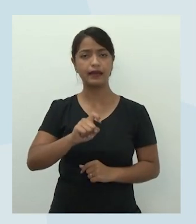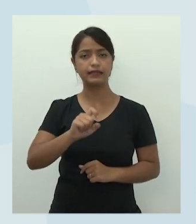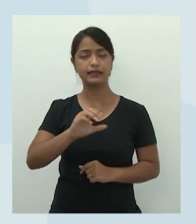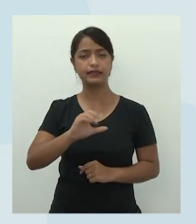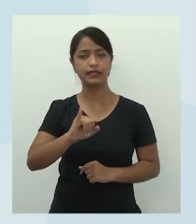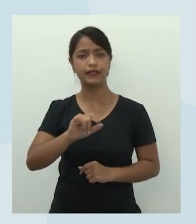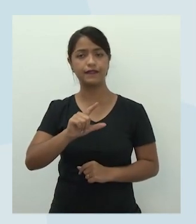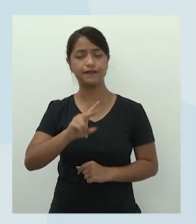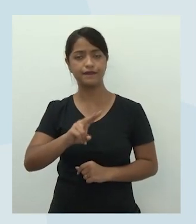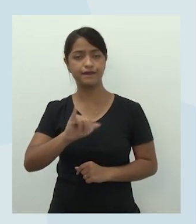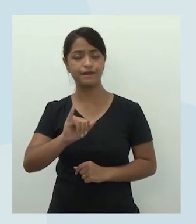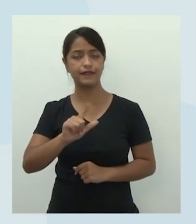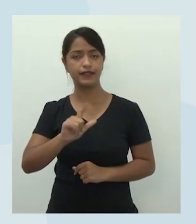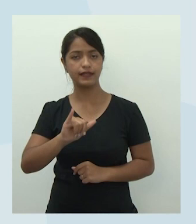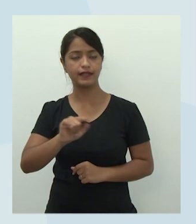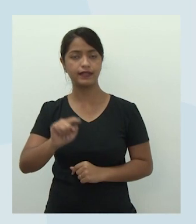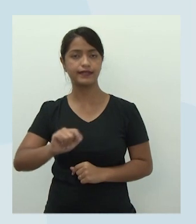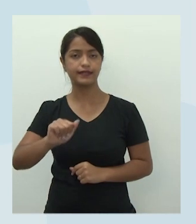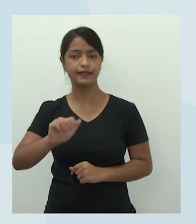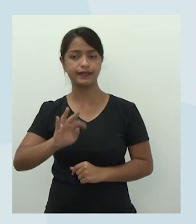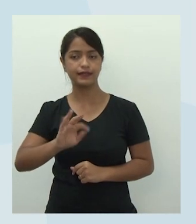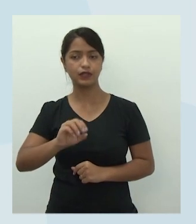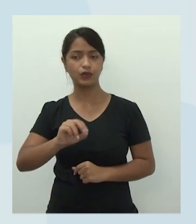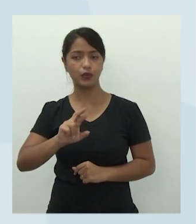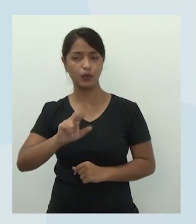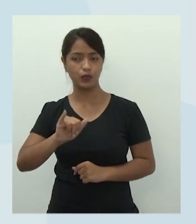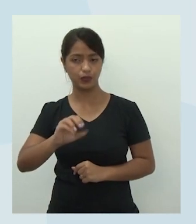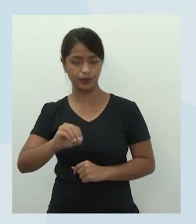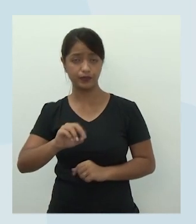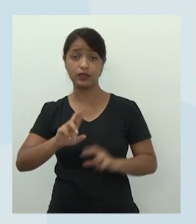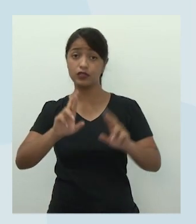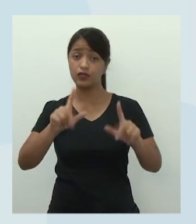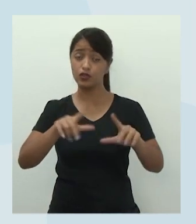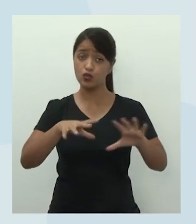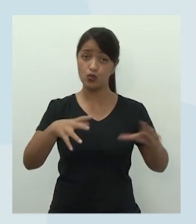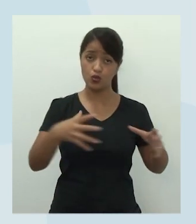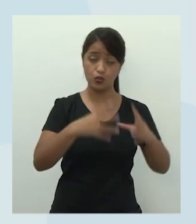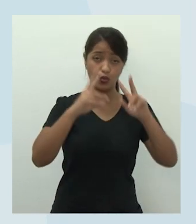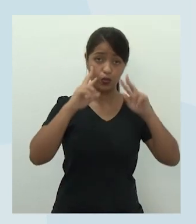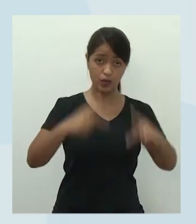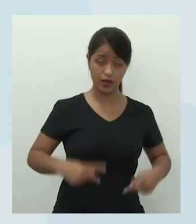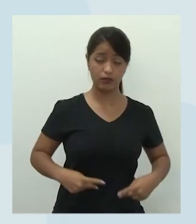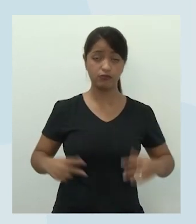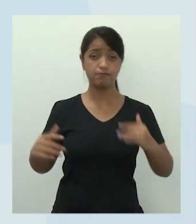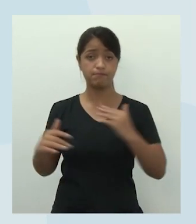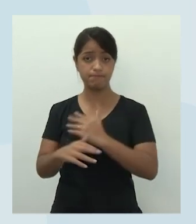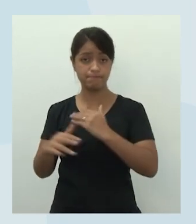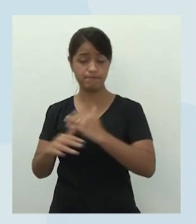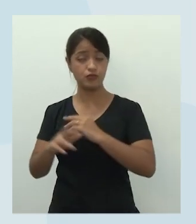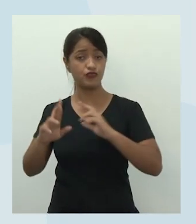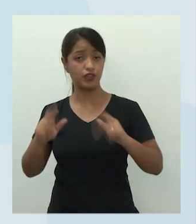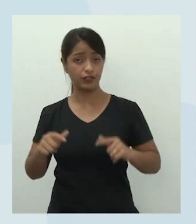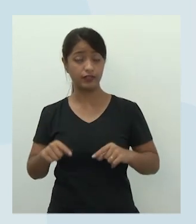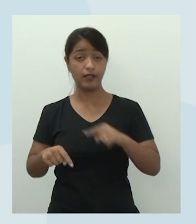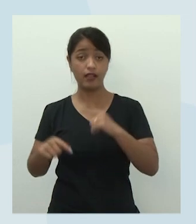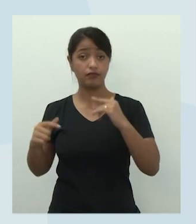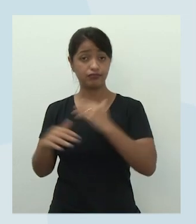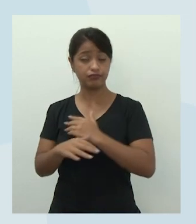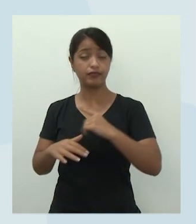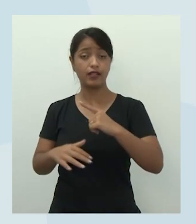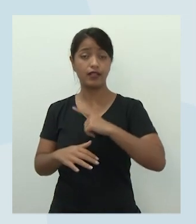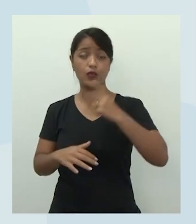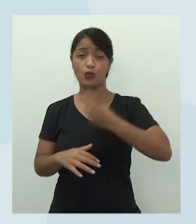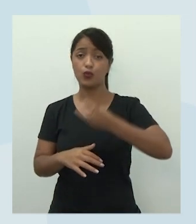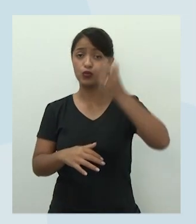entre grupo humano e civilização, porque a civilização já tem, por exemplo, elementos culturais característicos